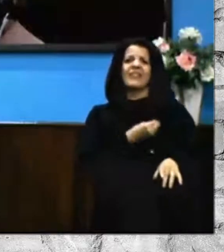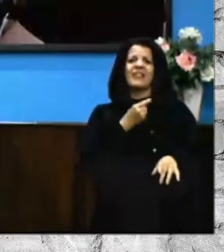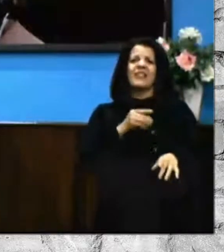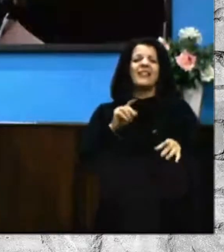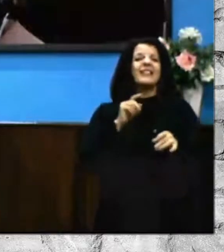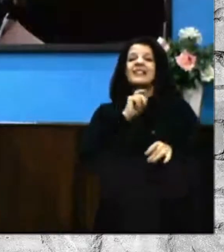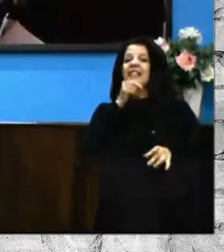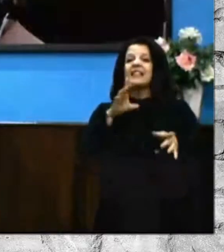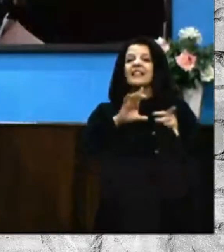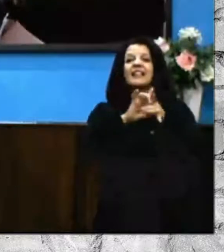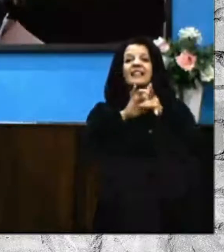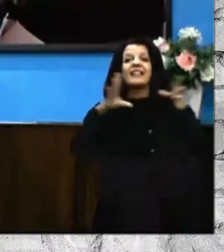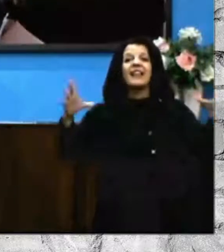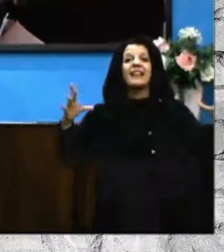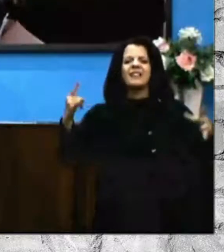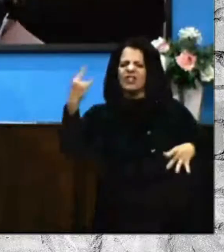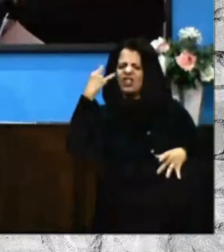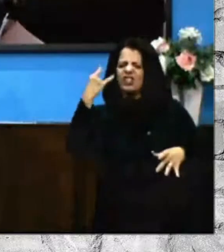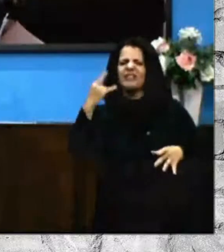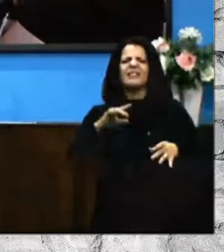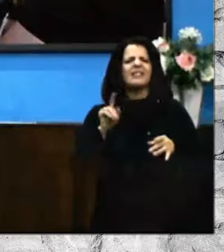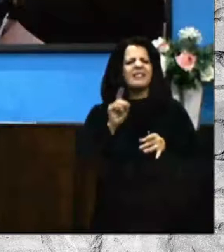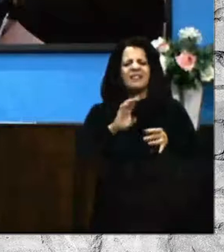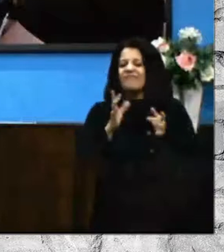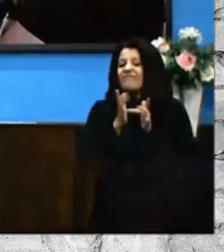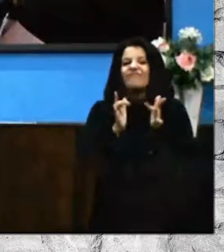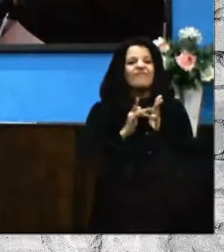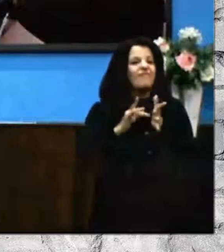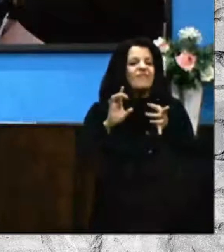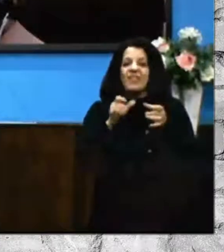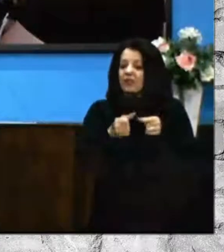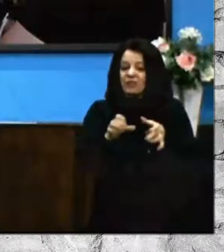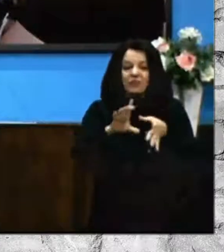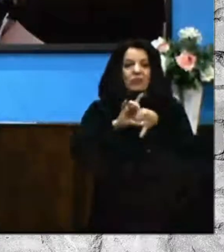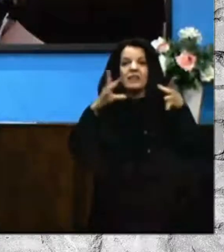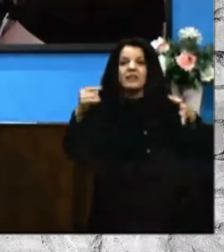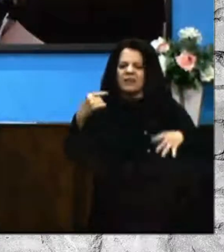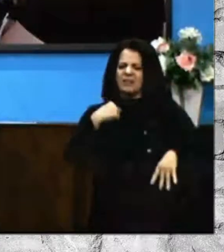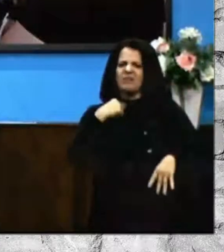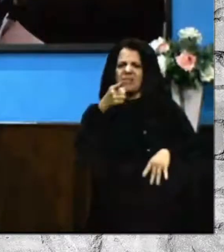isenção de tentação. Não houve para Cristo e não haverá para nós.